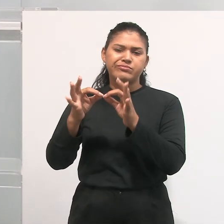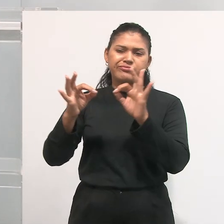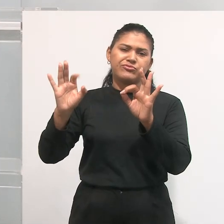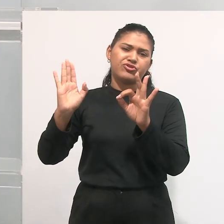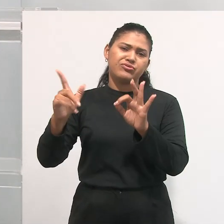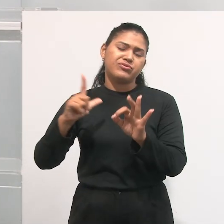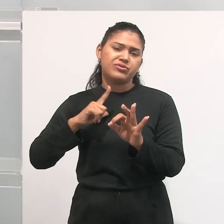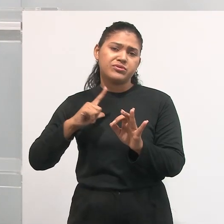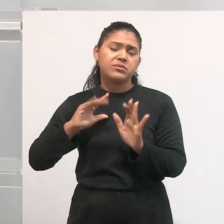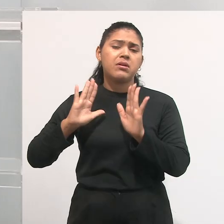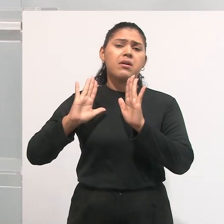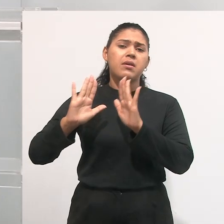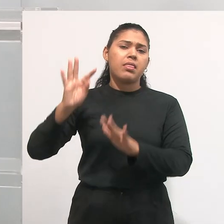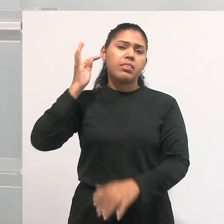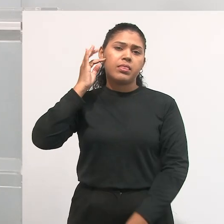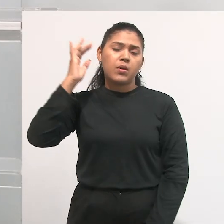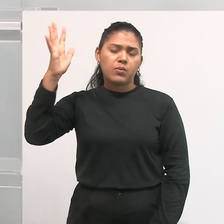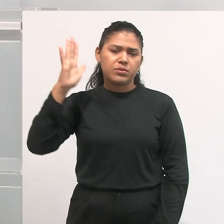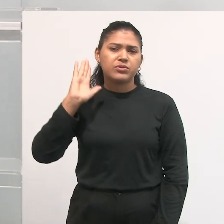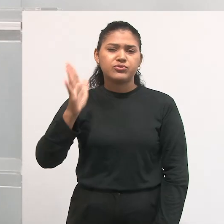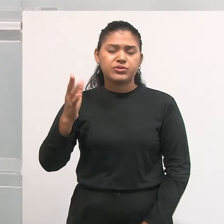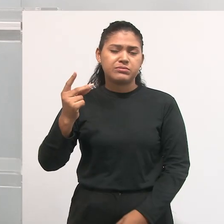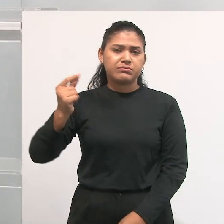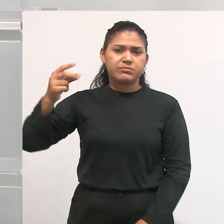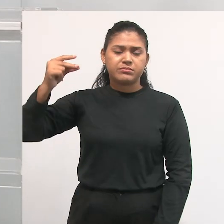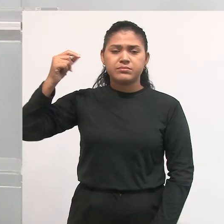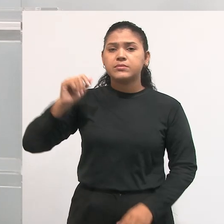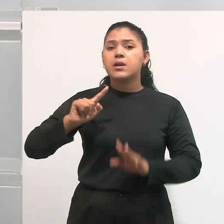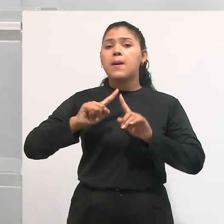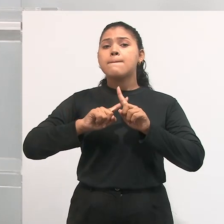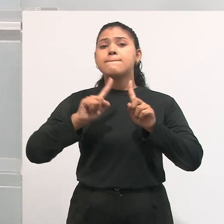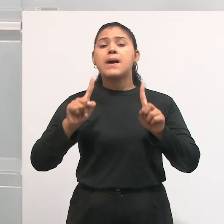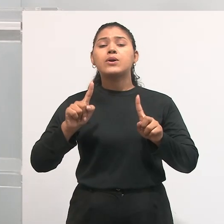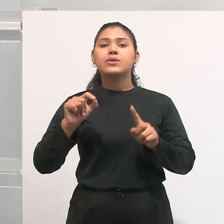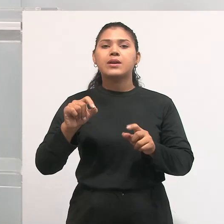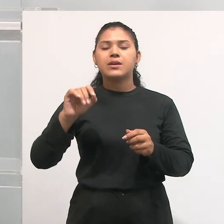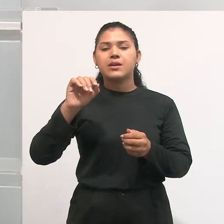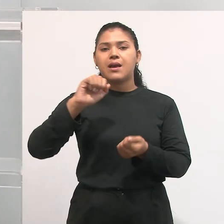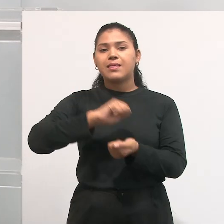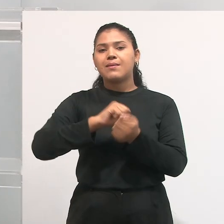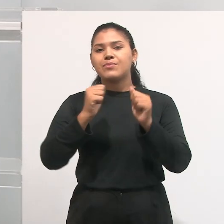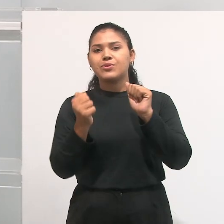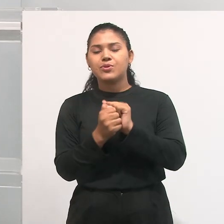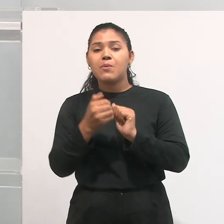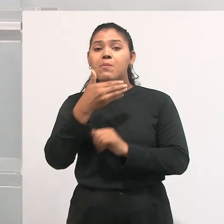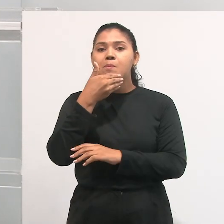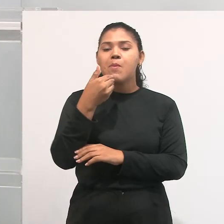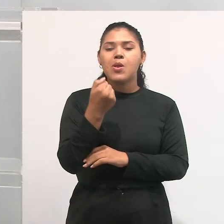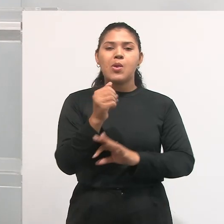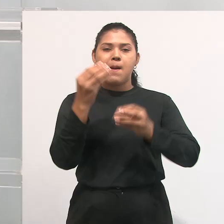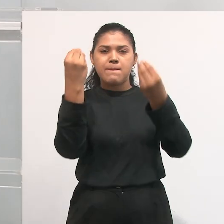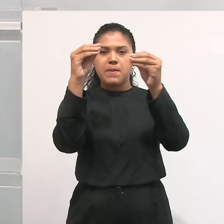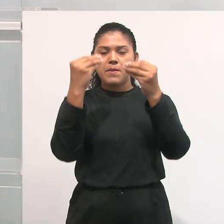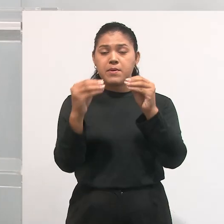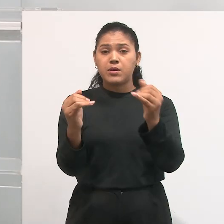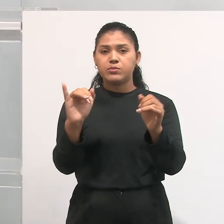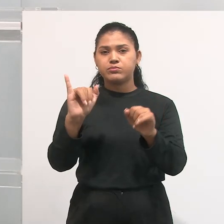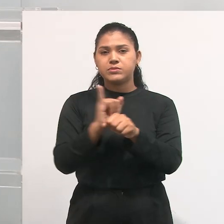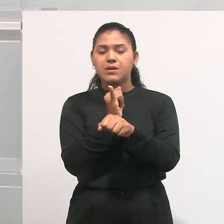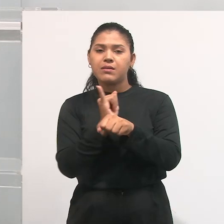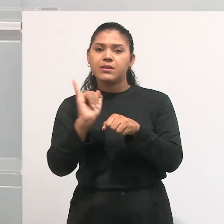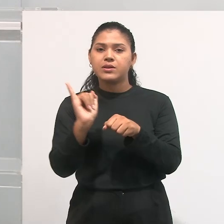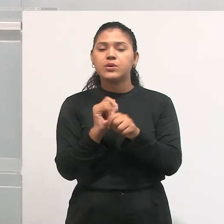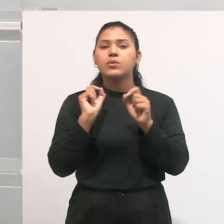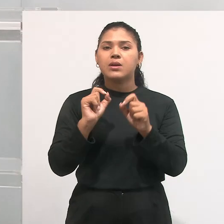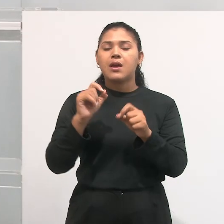Aprender Fazendo já vinha lá desde a escola nova. Mas ele instrumentalizou, materializou, organizou essa forma que é feita